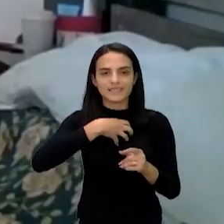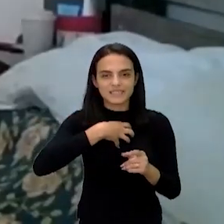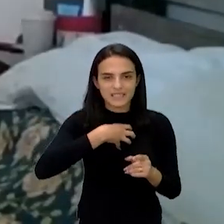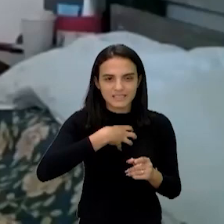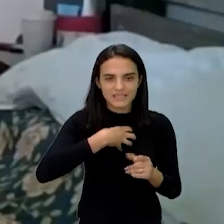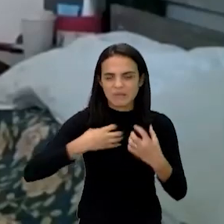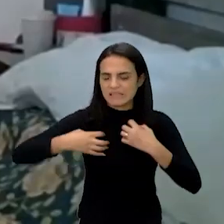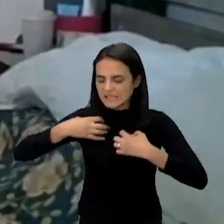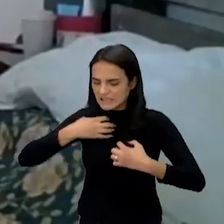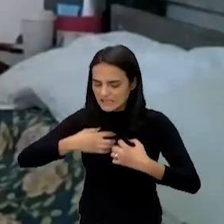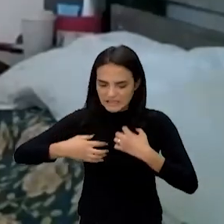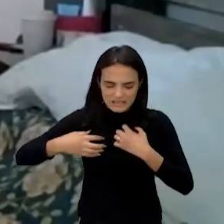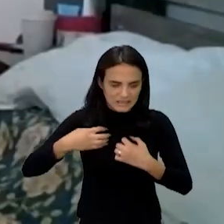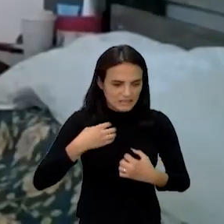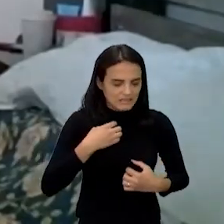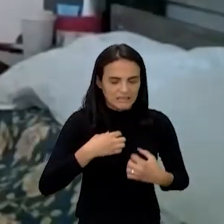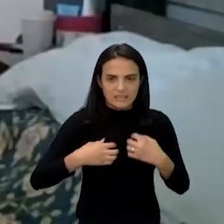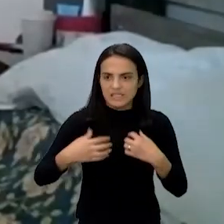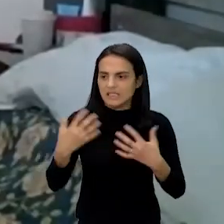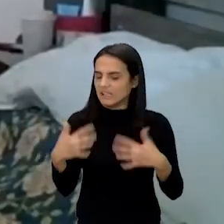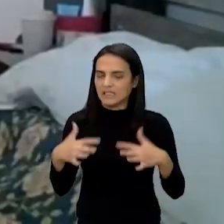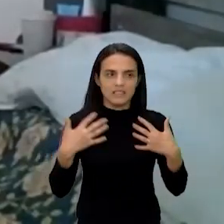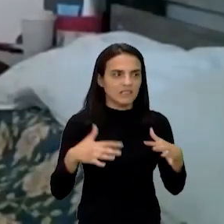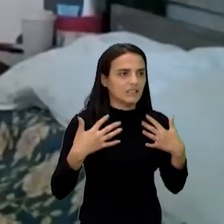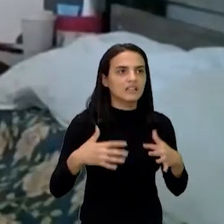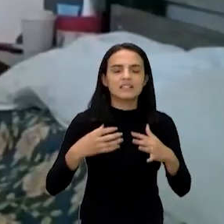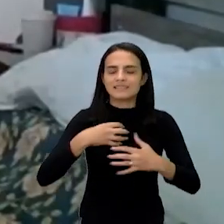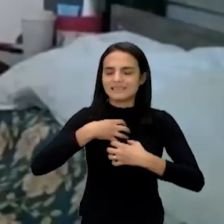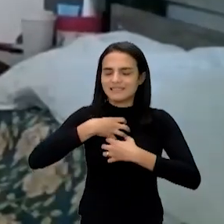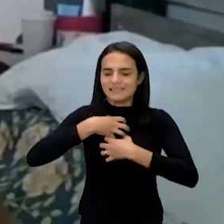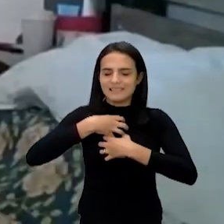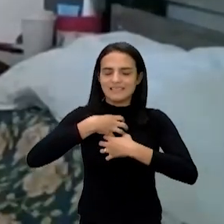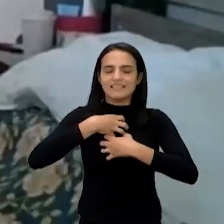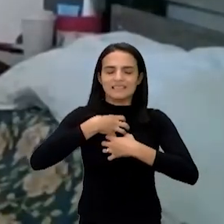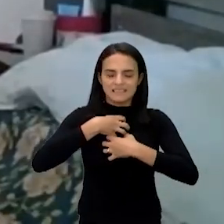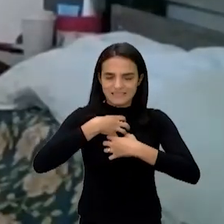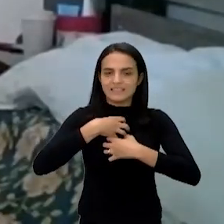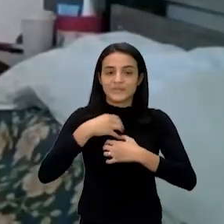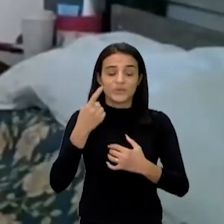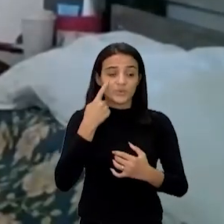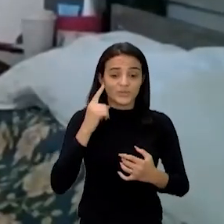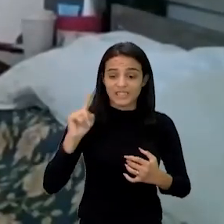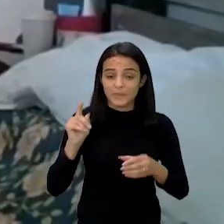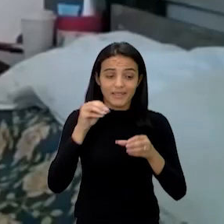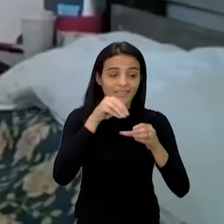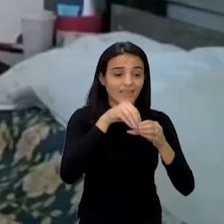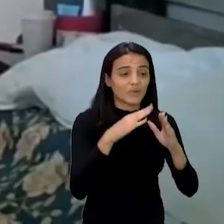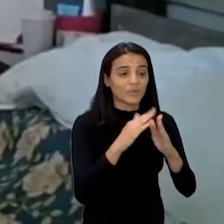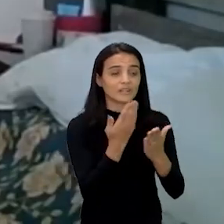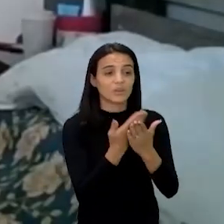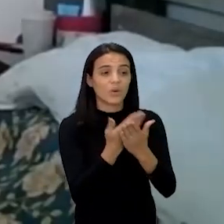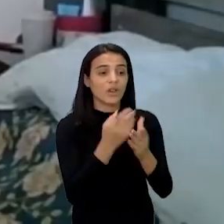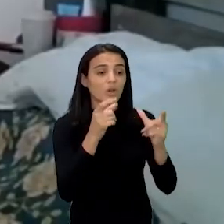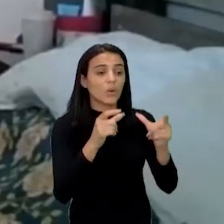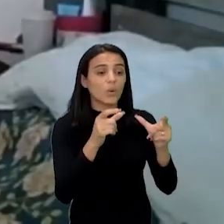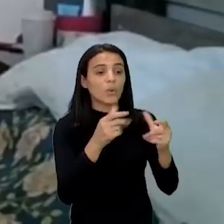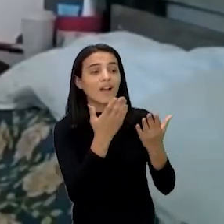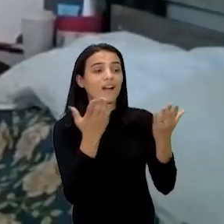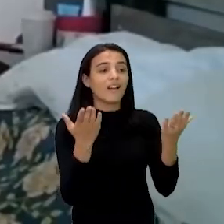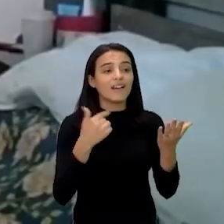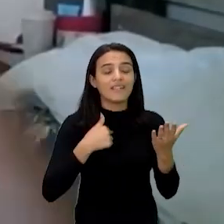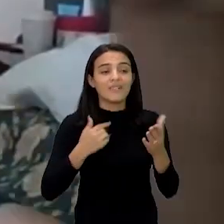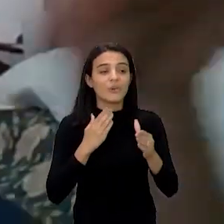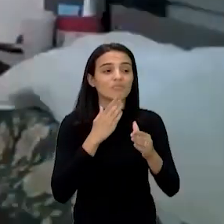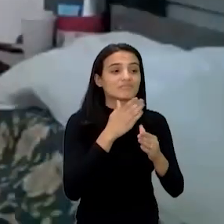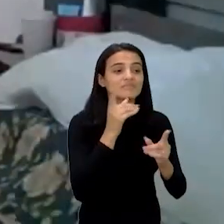garganta, ansiedade, desespero, eu não sabia onde ficar dentro da escola, eu não tinha um lugar para mim,